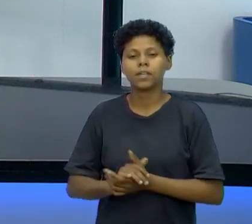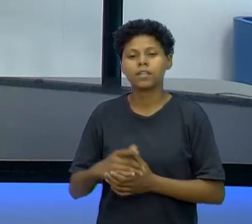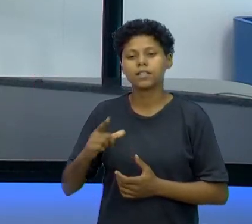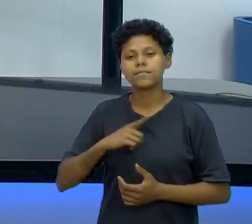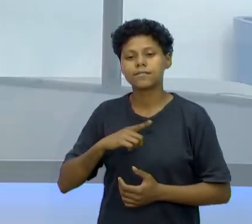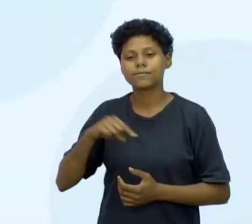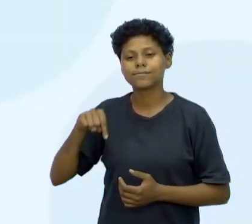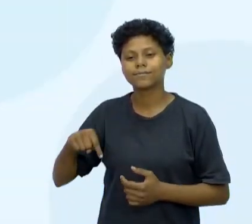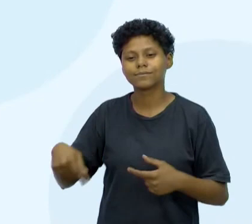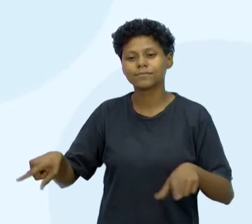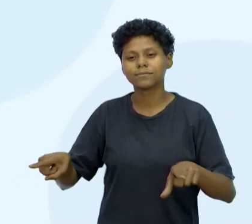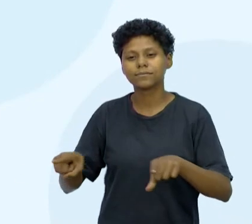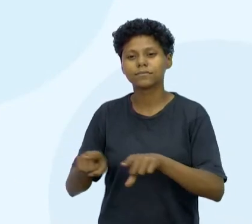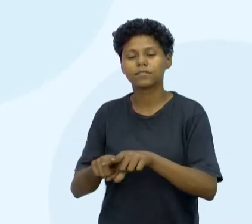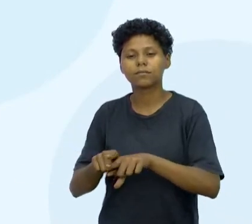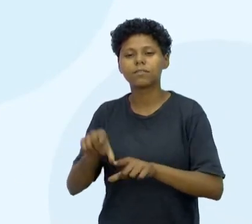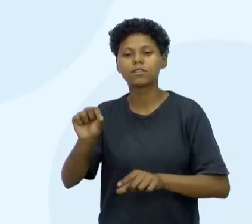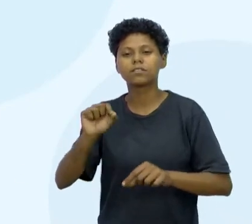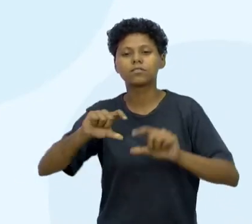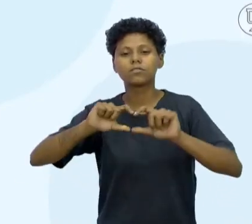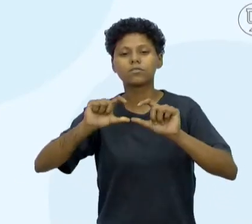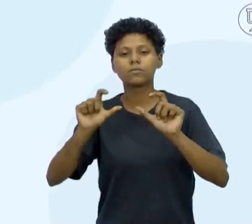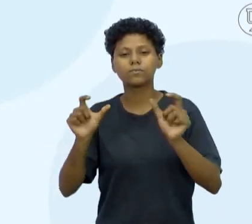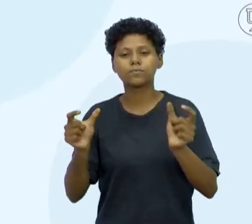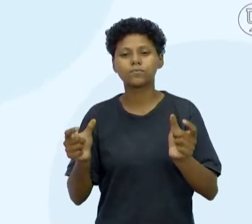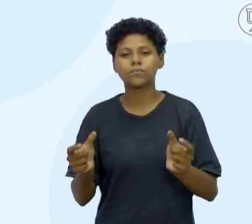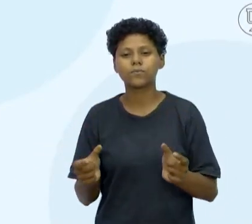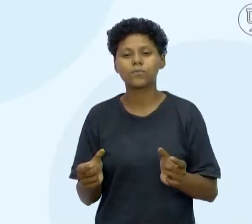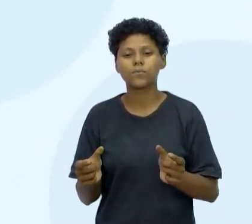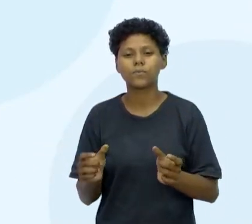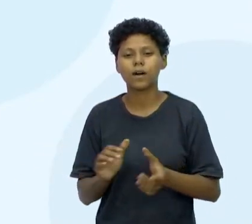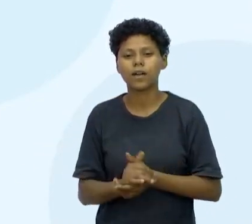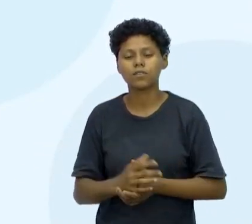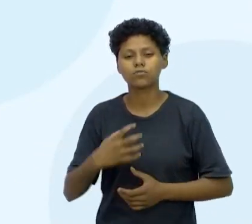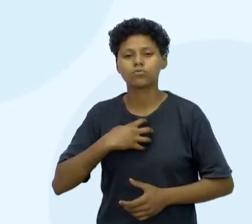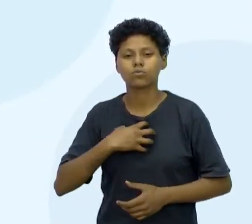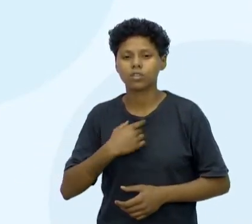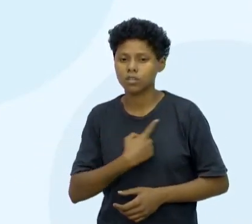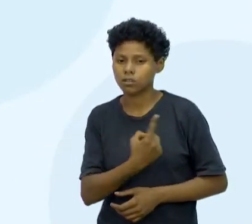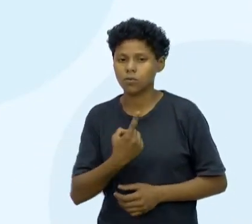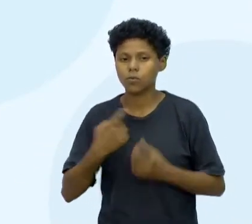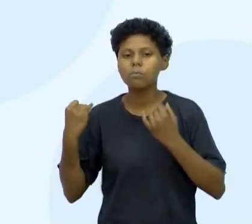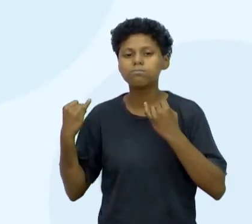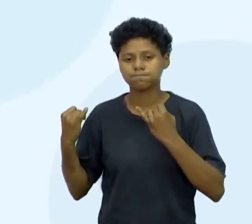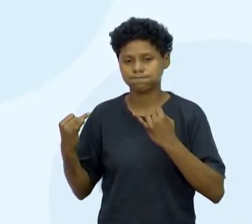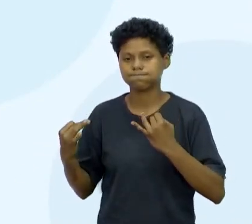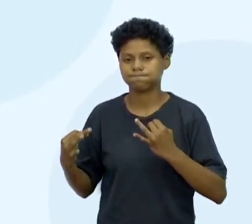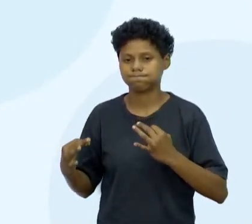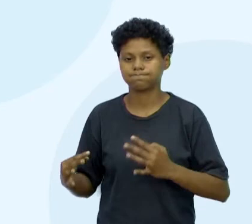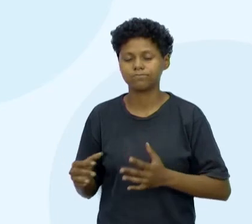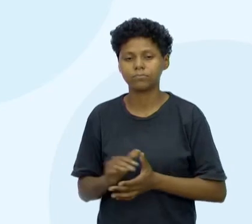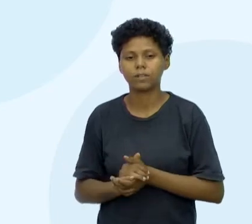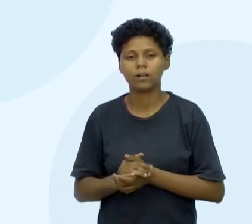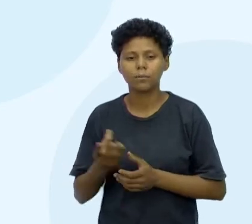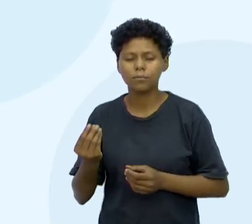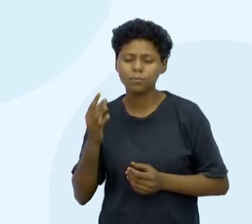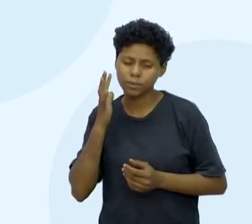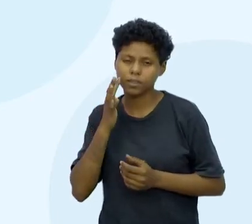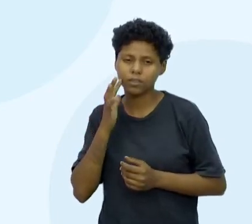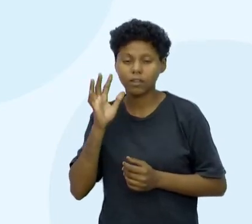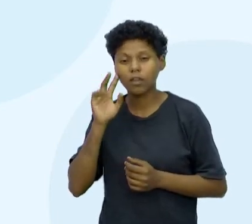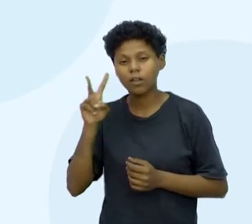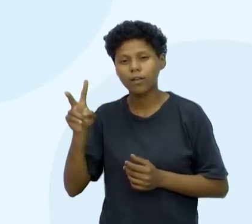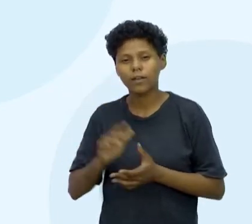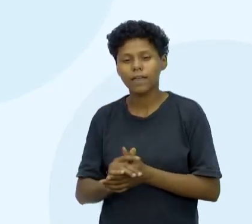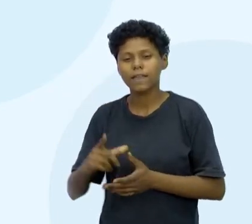de que o arco, da maneira que a gente propõe, é muito legal essa parte aqui. Ele tem essa